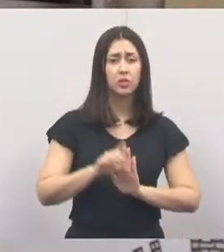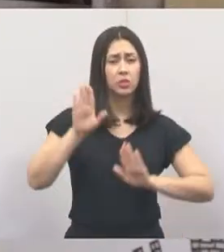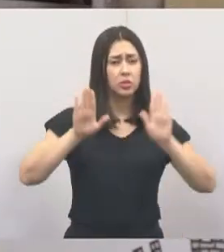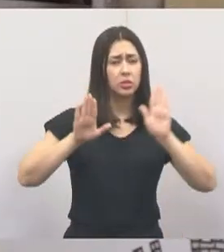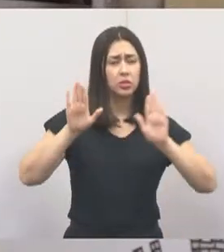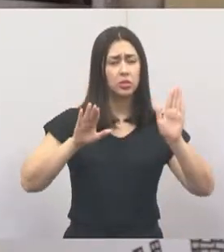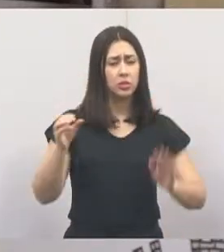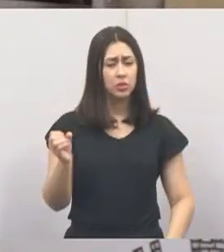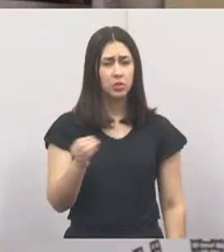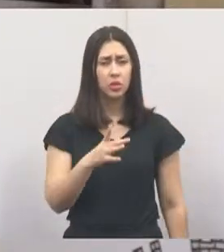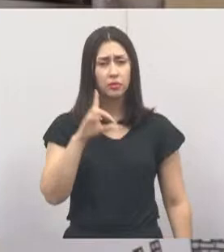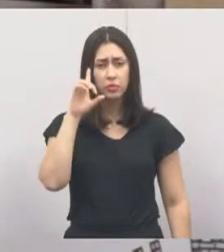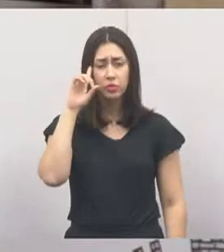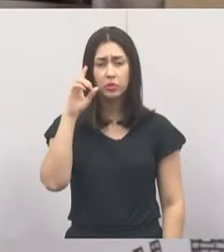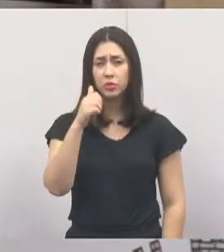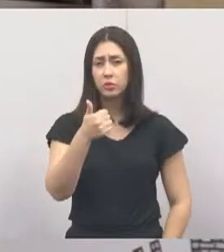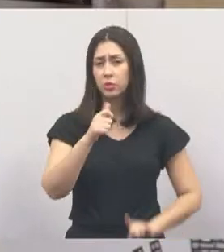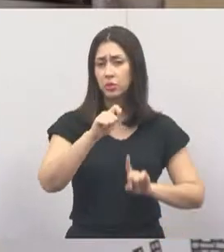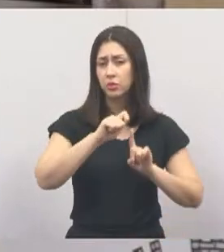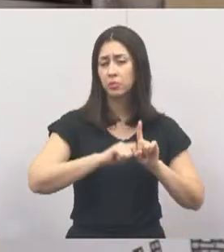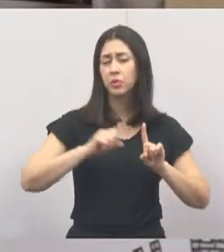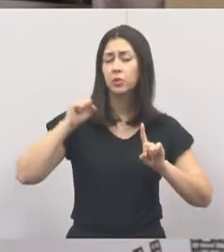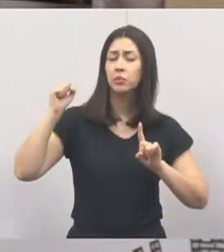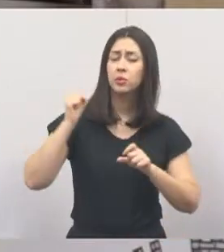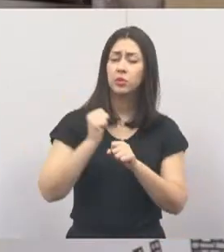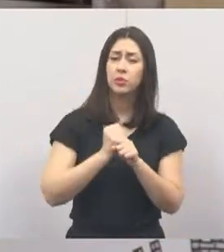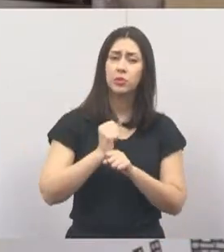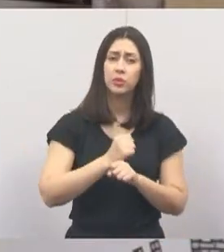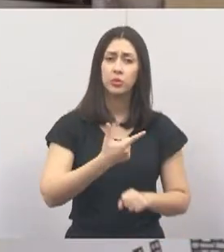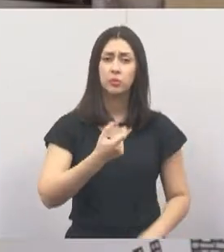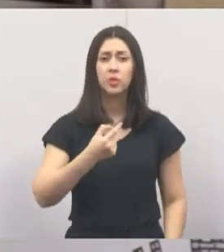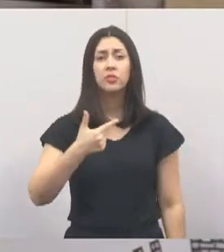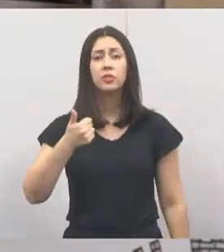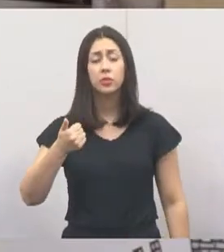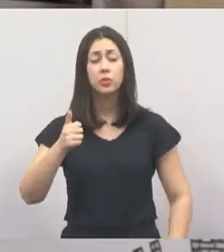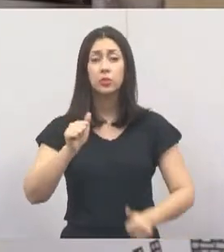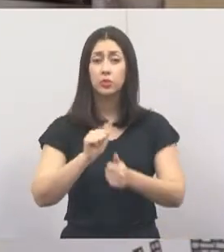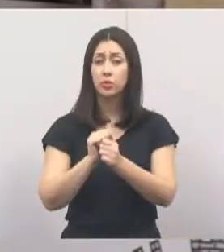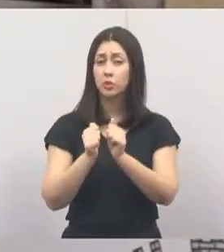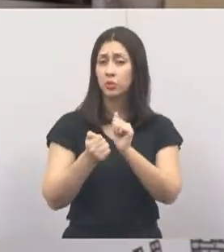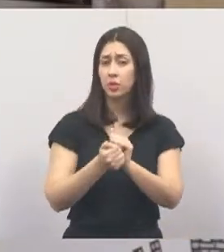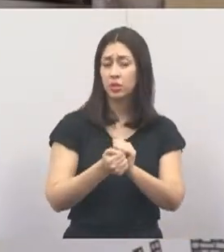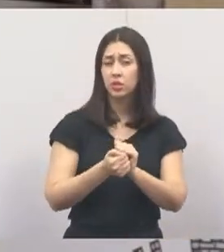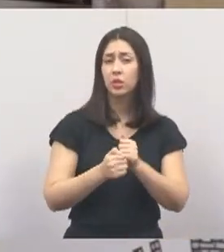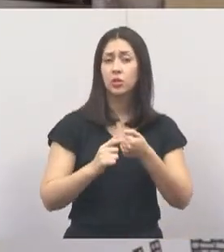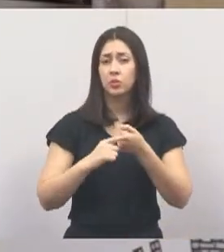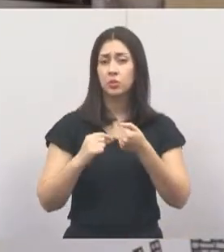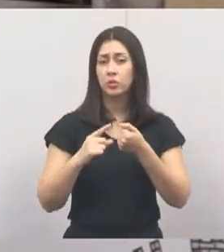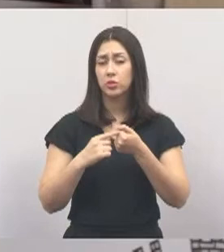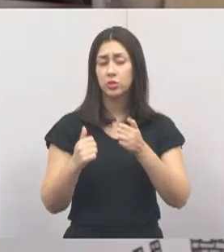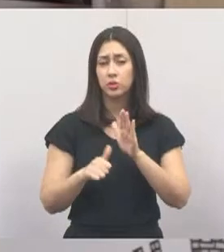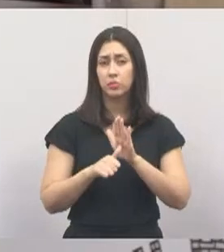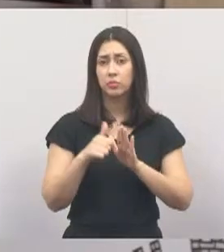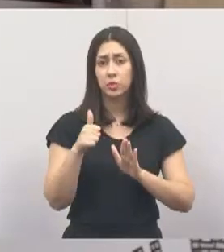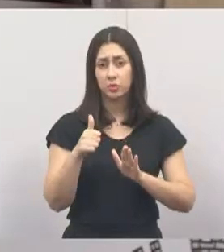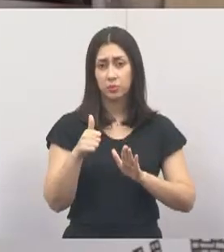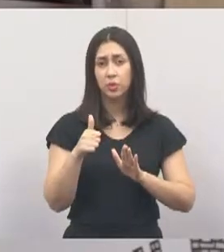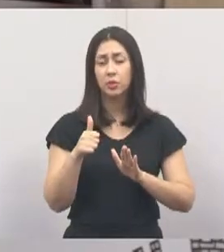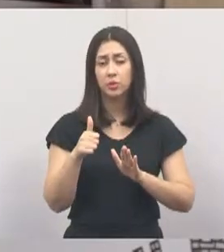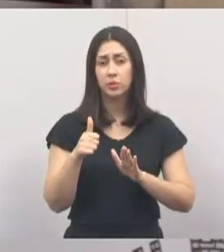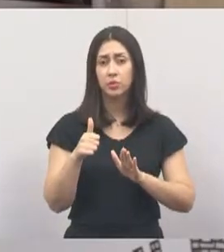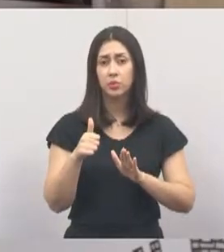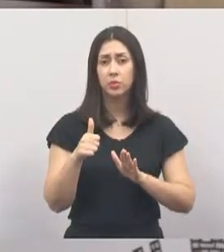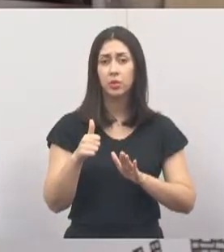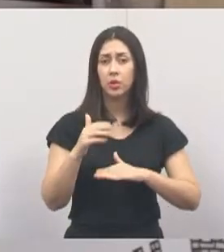de 1º de abril de 2021, nas alterações trazidas no artigo 1º deste projeto de resolução,